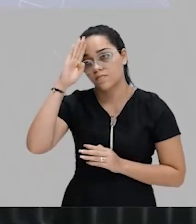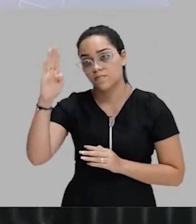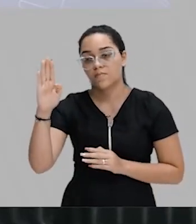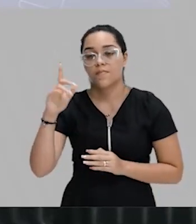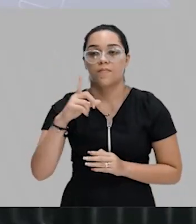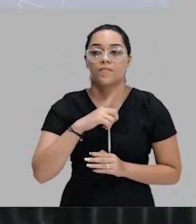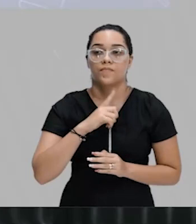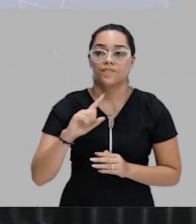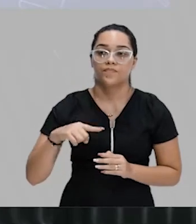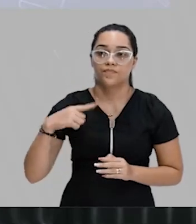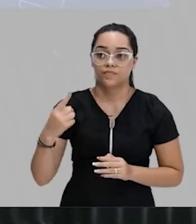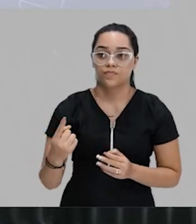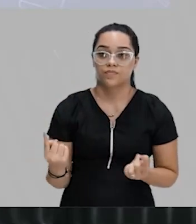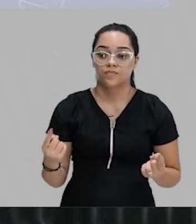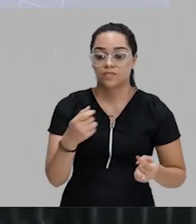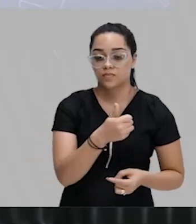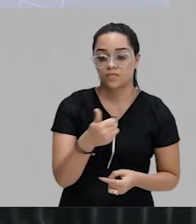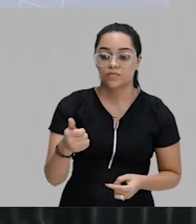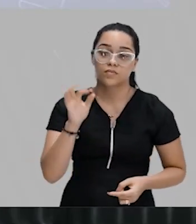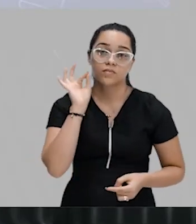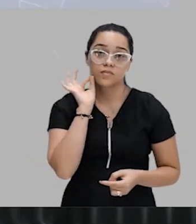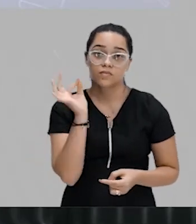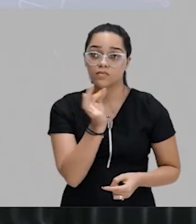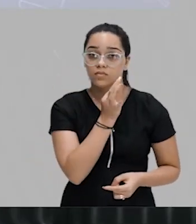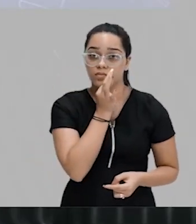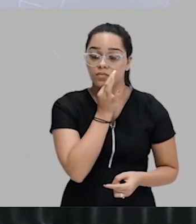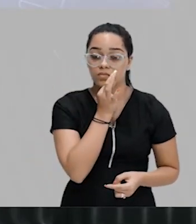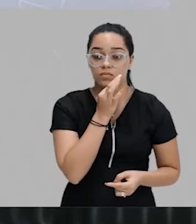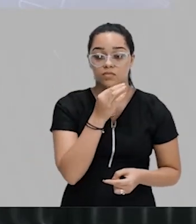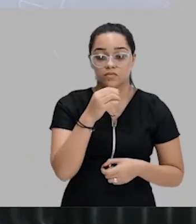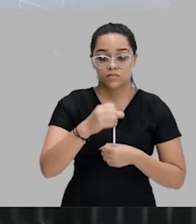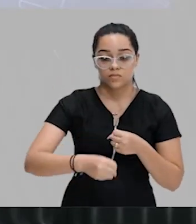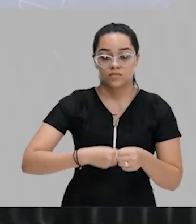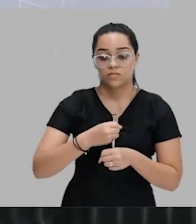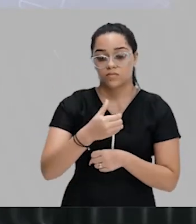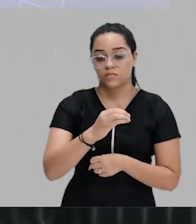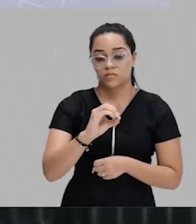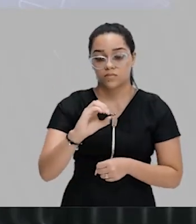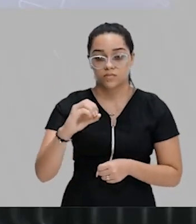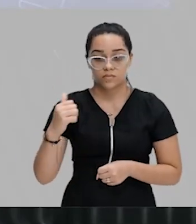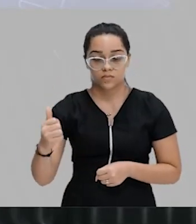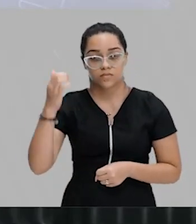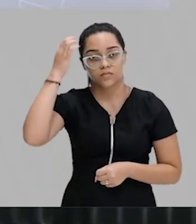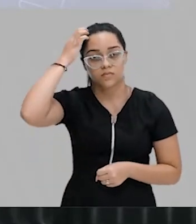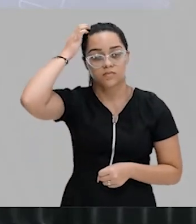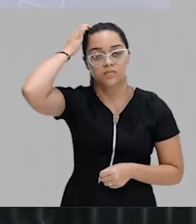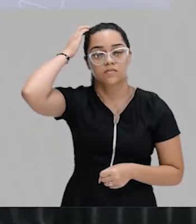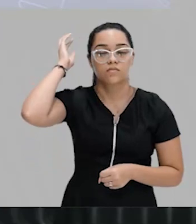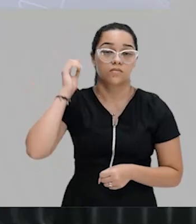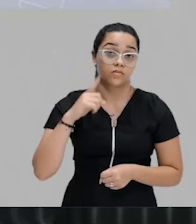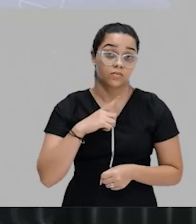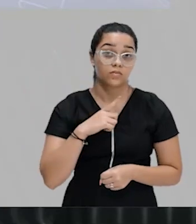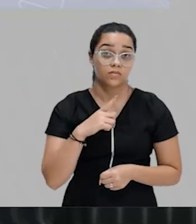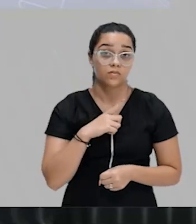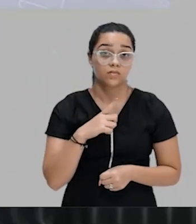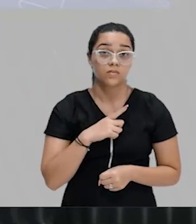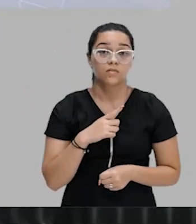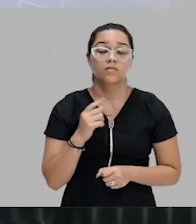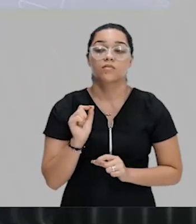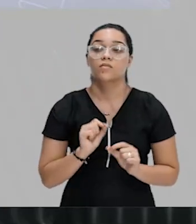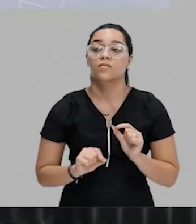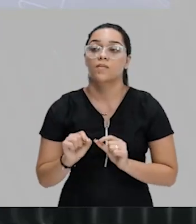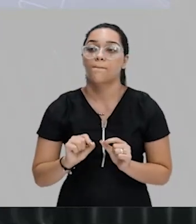principalmente após os atentados de 11 de setembro de 2001. Após os atentados de 11 de setembro de 2001, nós